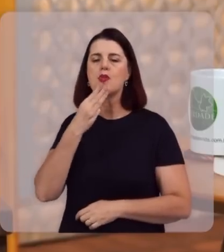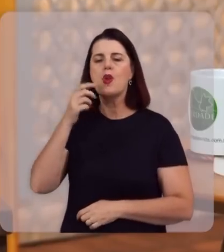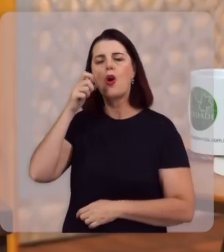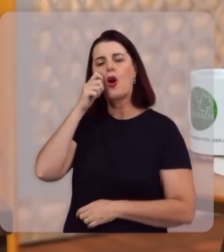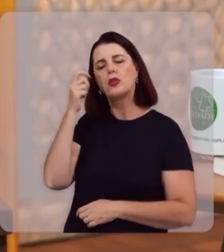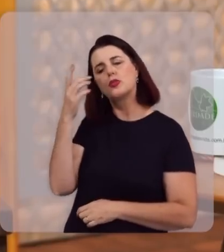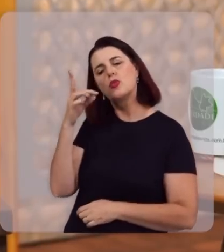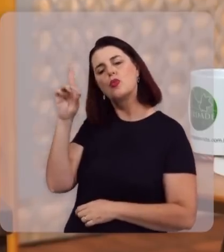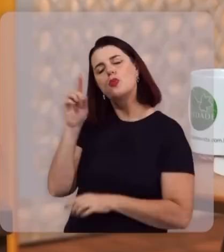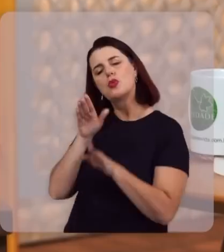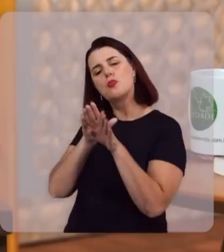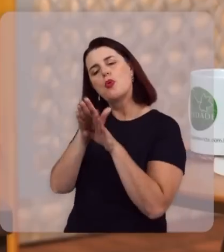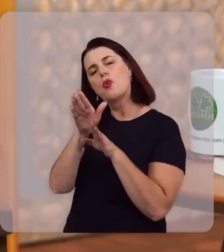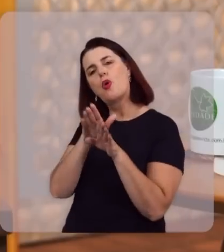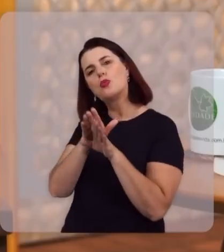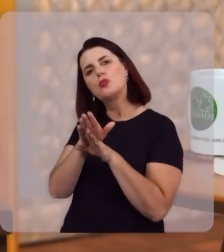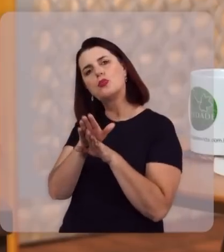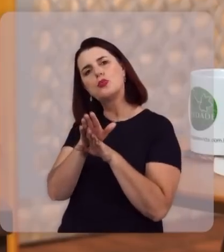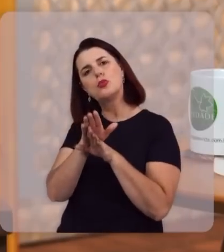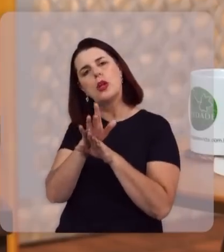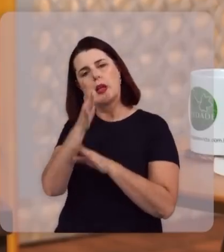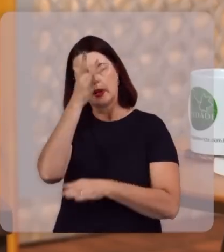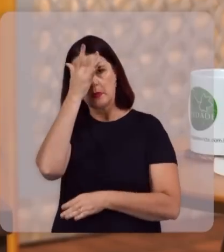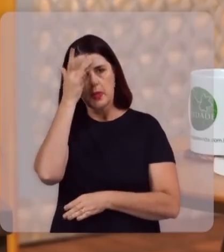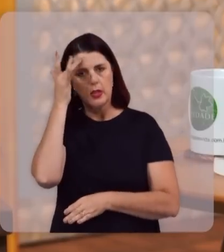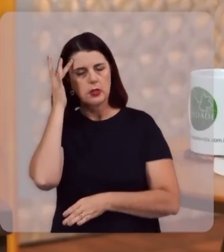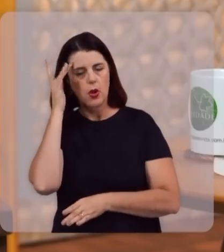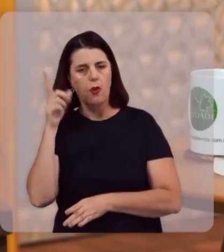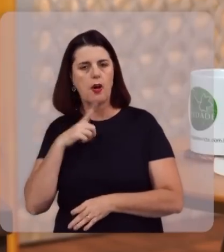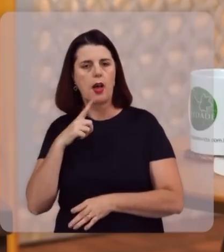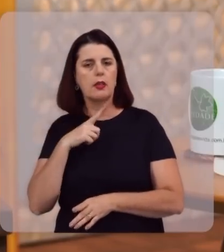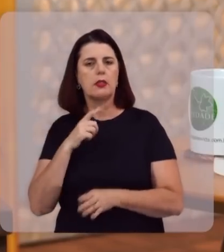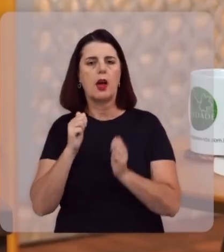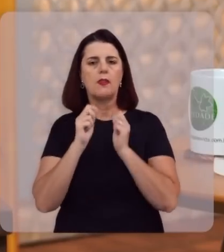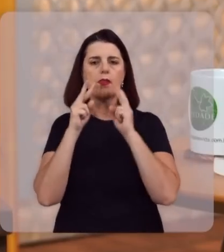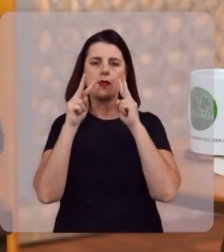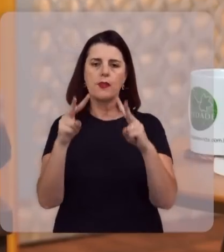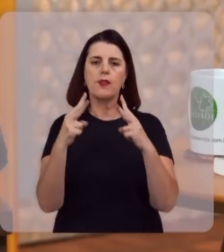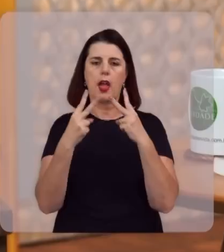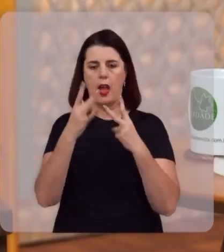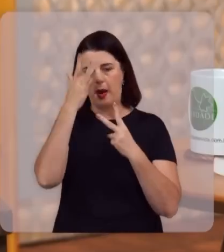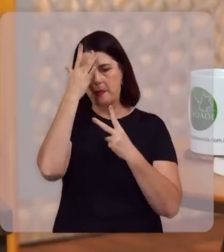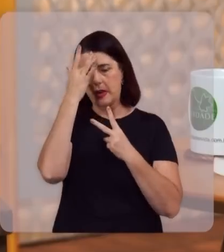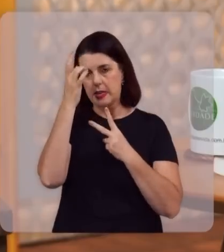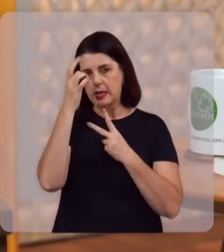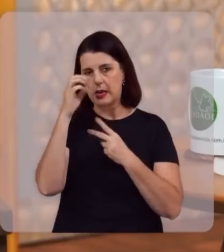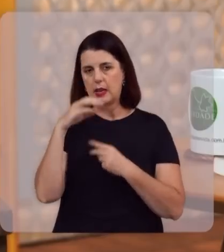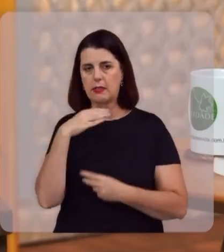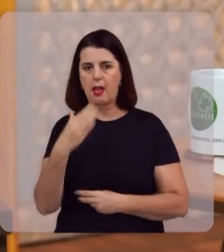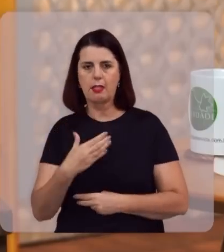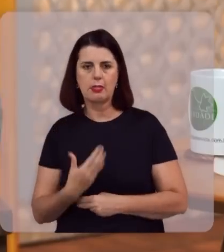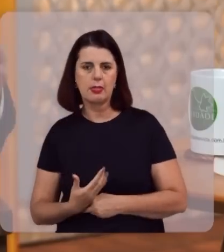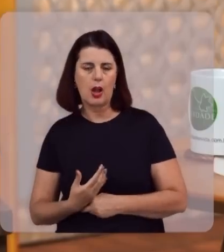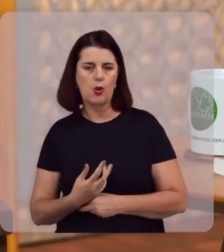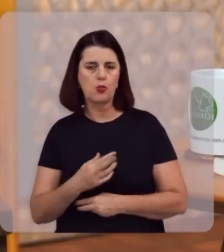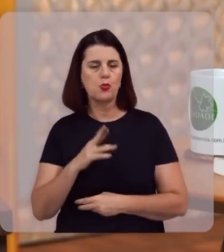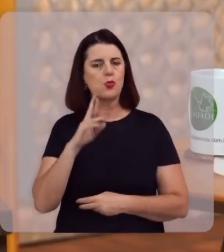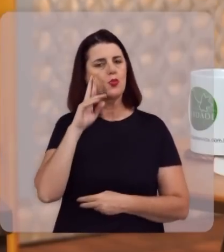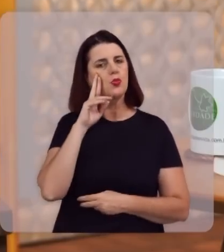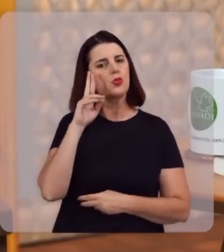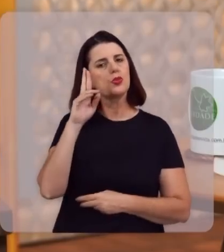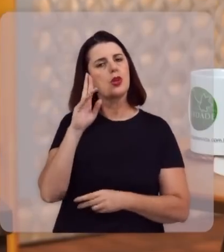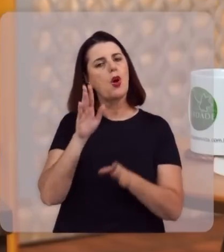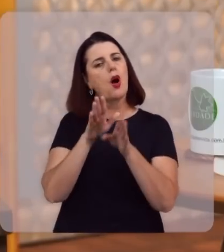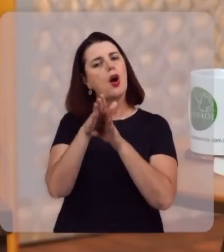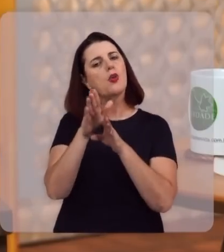Roster, um último conselho, então, para aqueles que estão nos acompanhando. Amanhã, dia de Natal, o que o